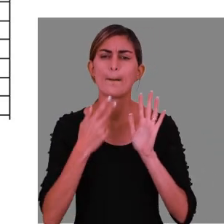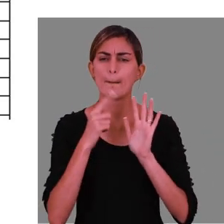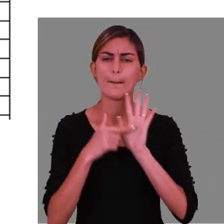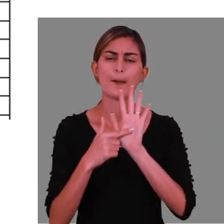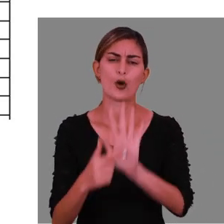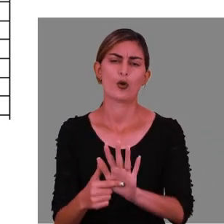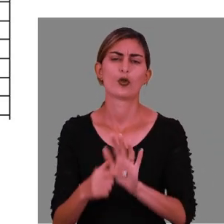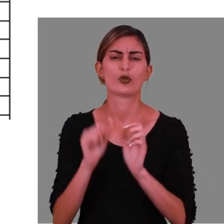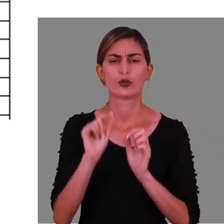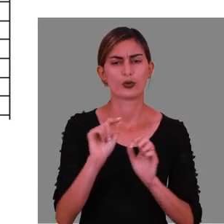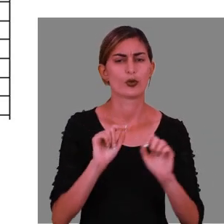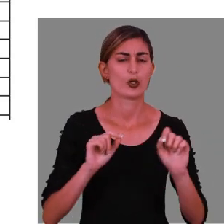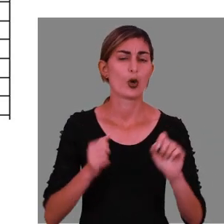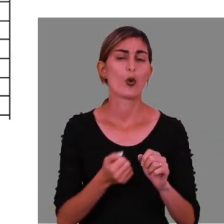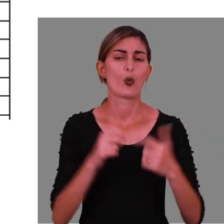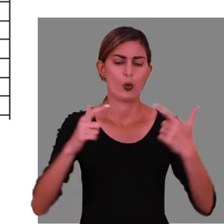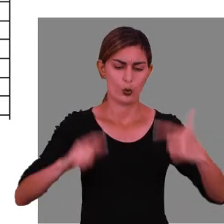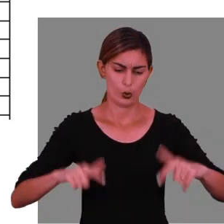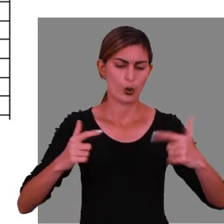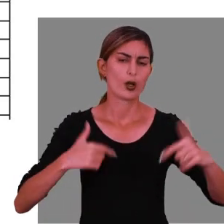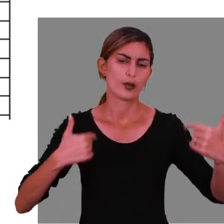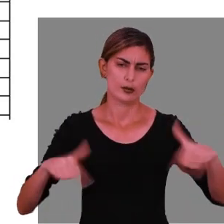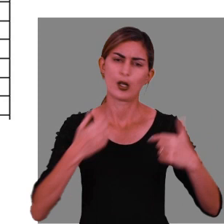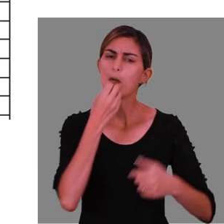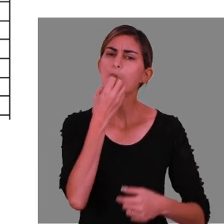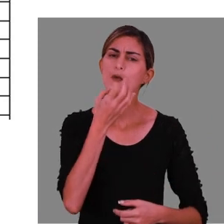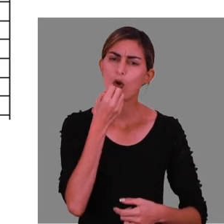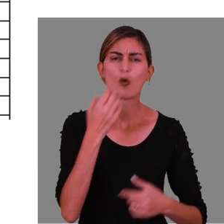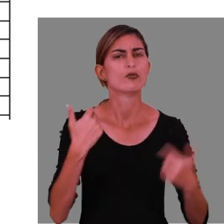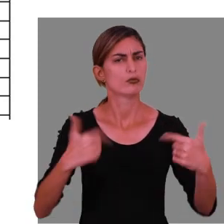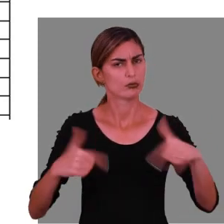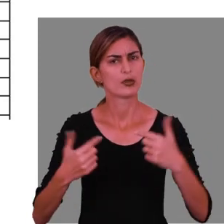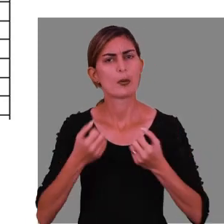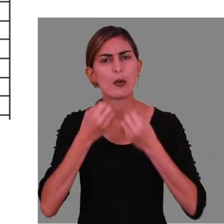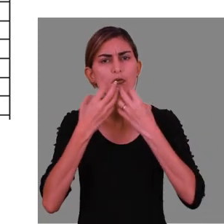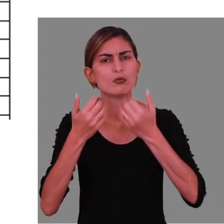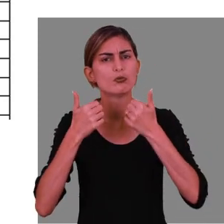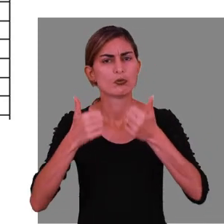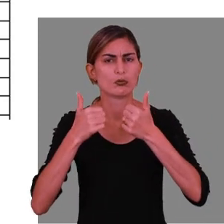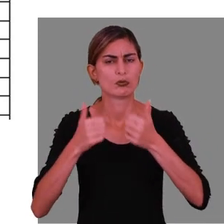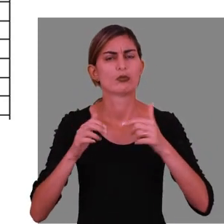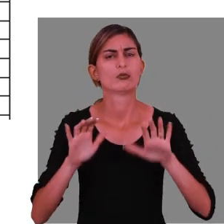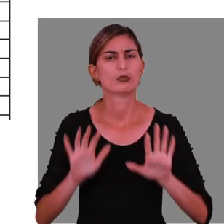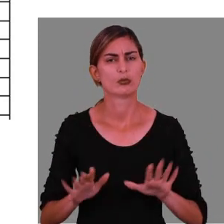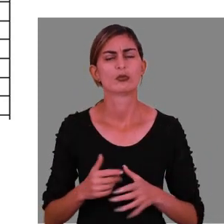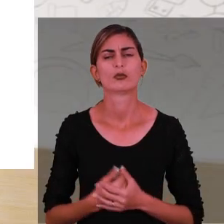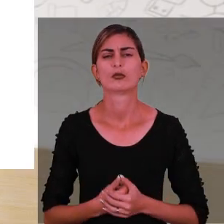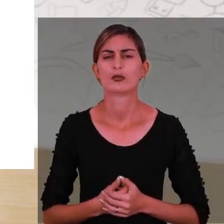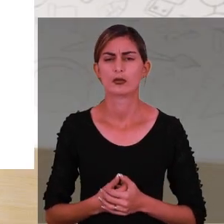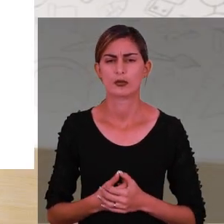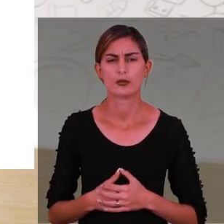Isso indica que o ambiente traz boas condições de trabalho ao trabalhador.